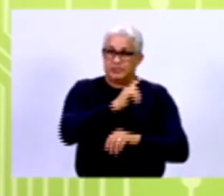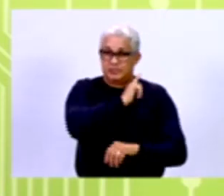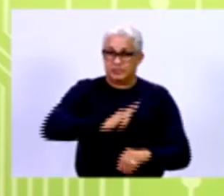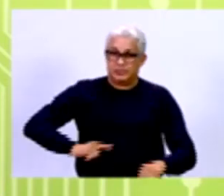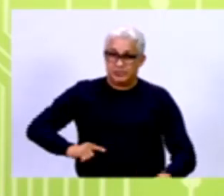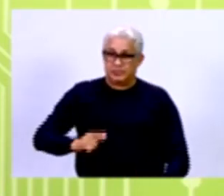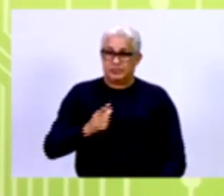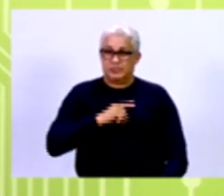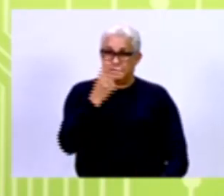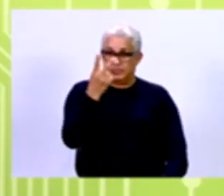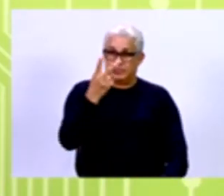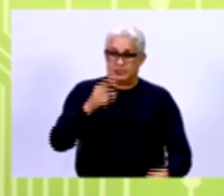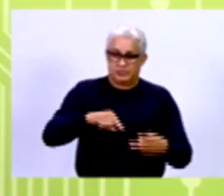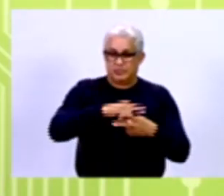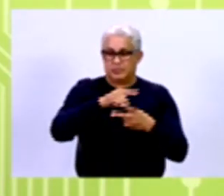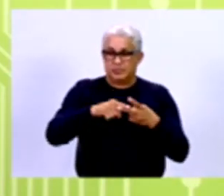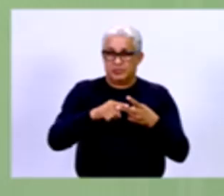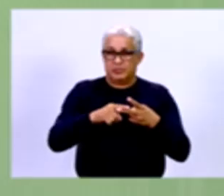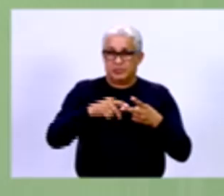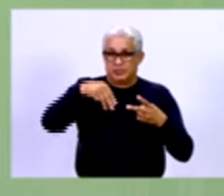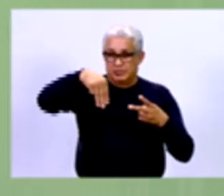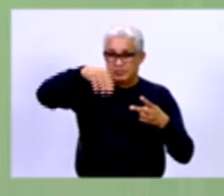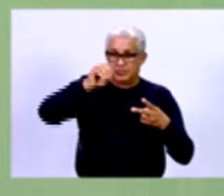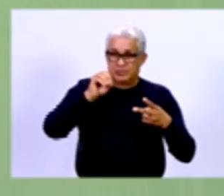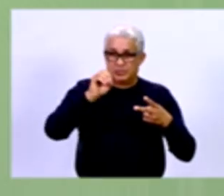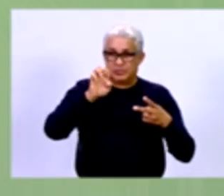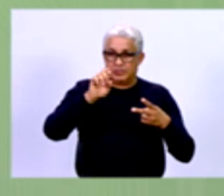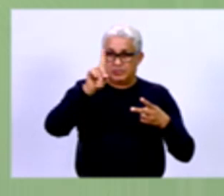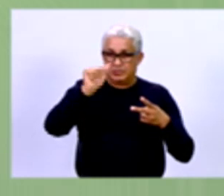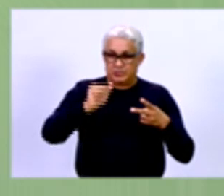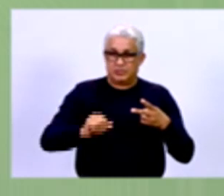para financiar o seu débito, emitindo moeda ou